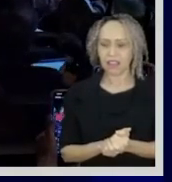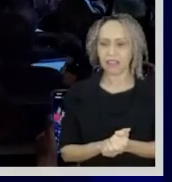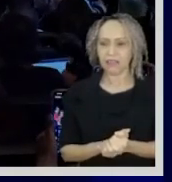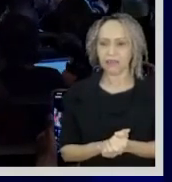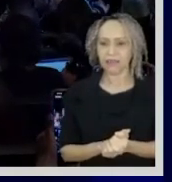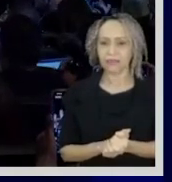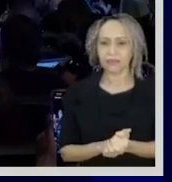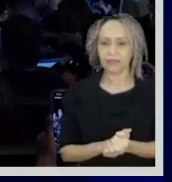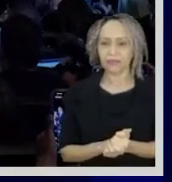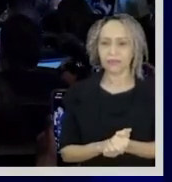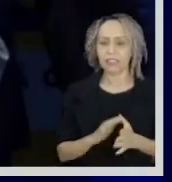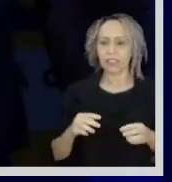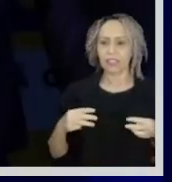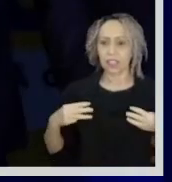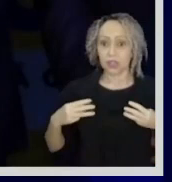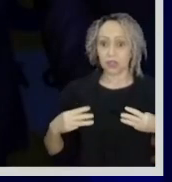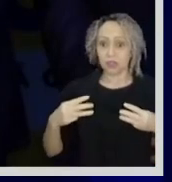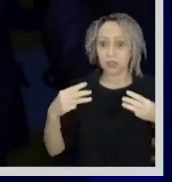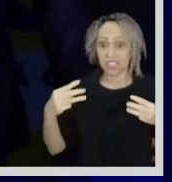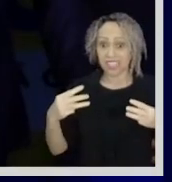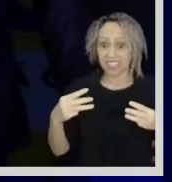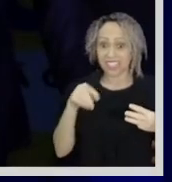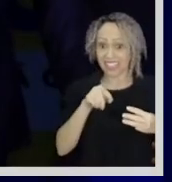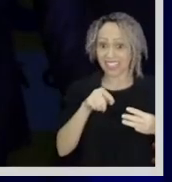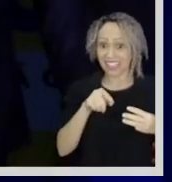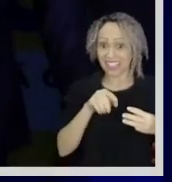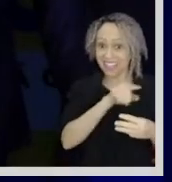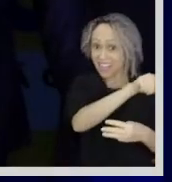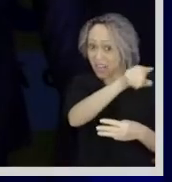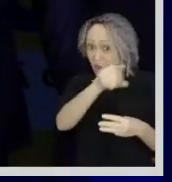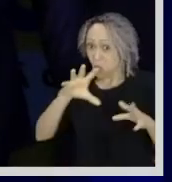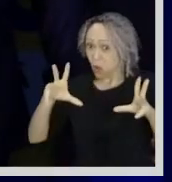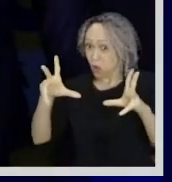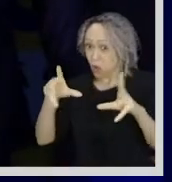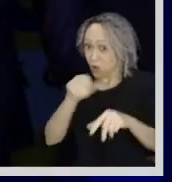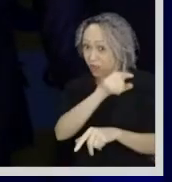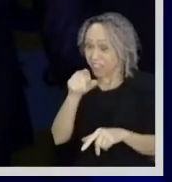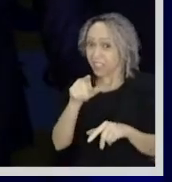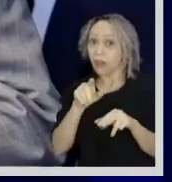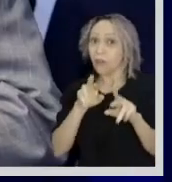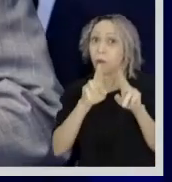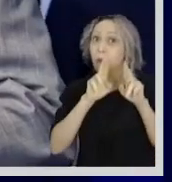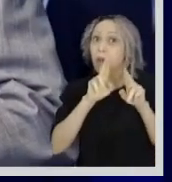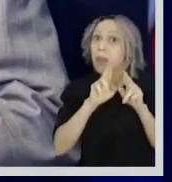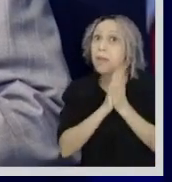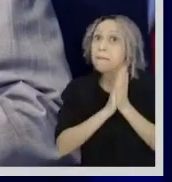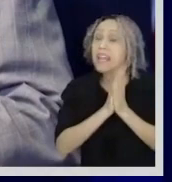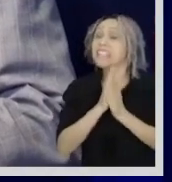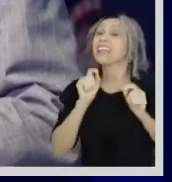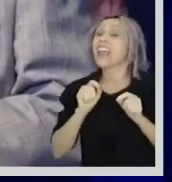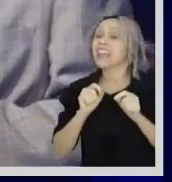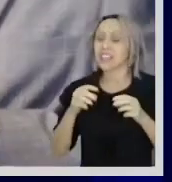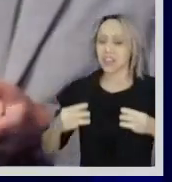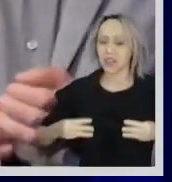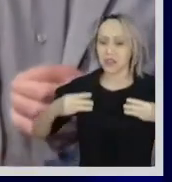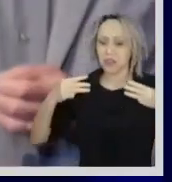si, né? Quando nós vemos como ficou o quadro de mulheres no ministério, no primeiro escalão, segundo escalão, nós vemos